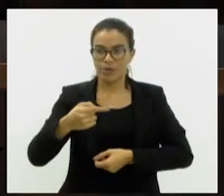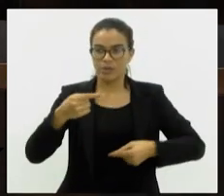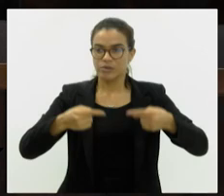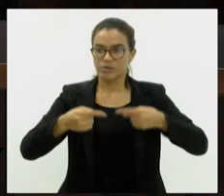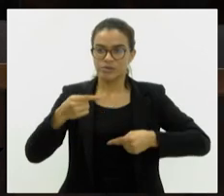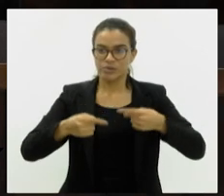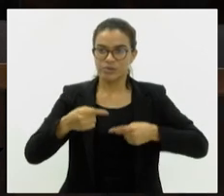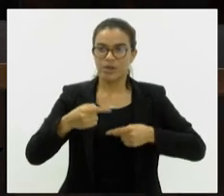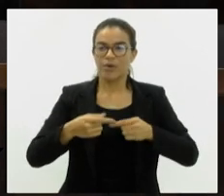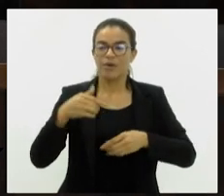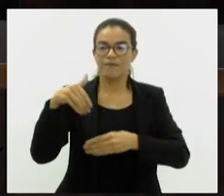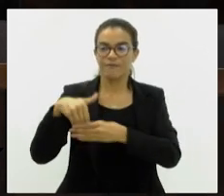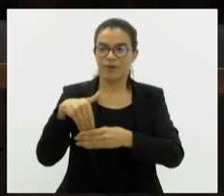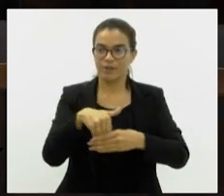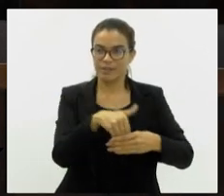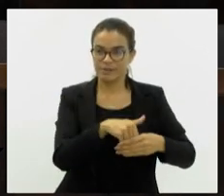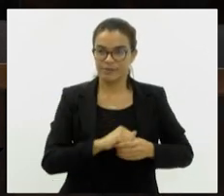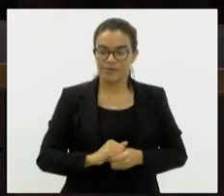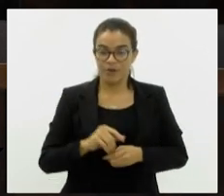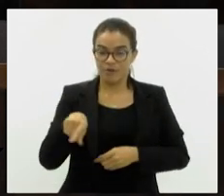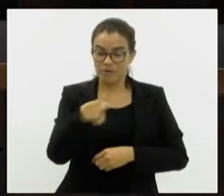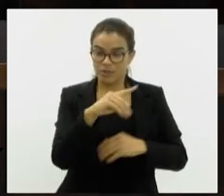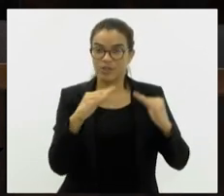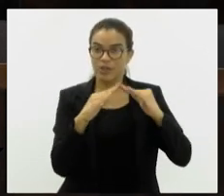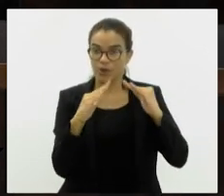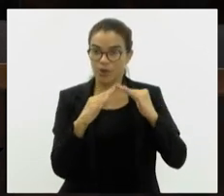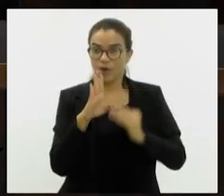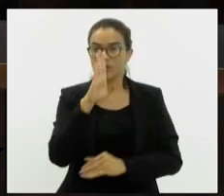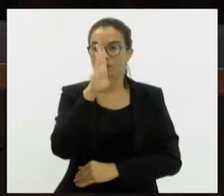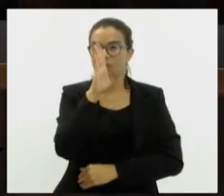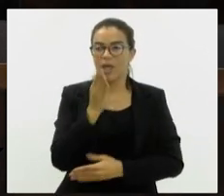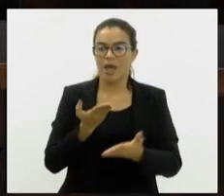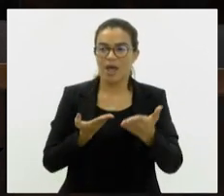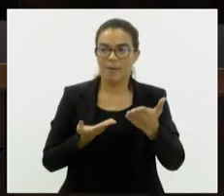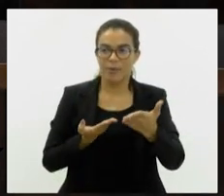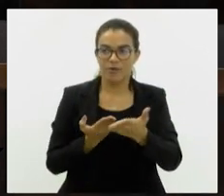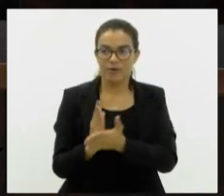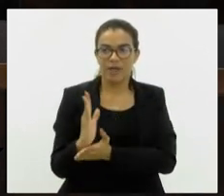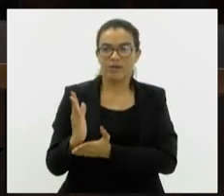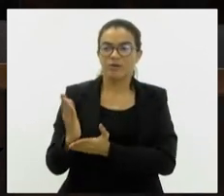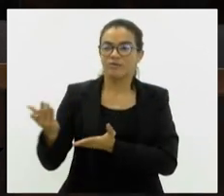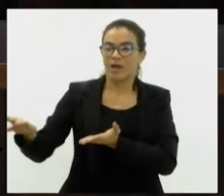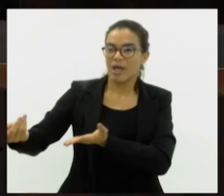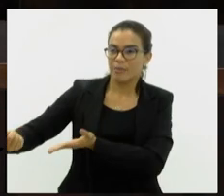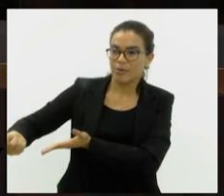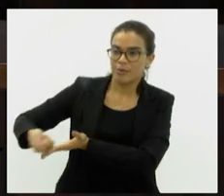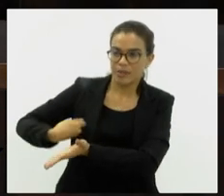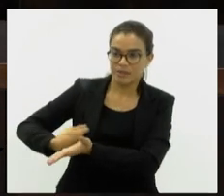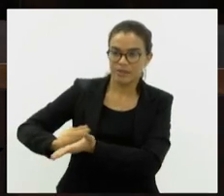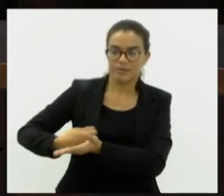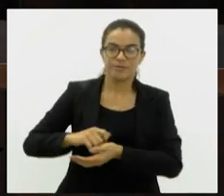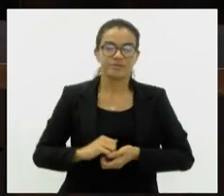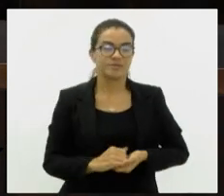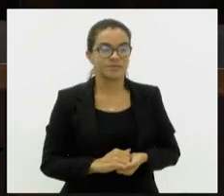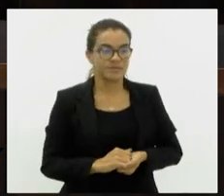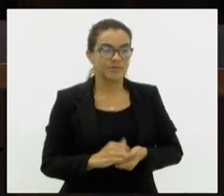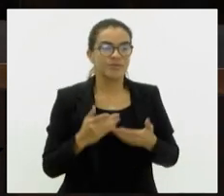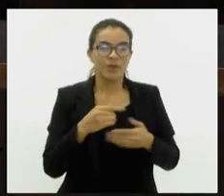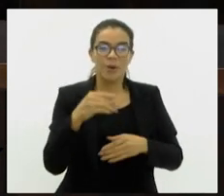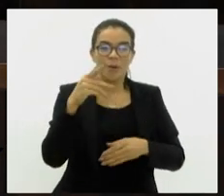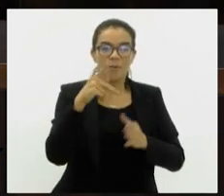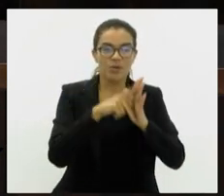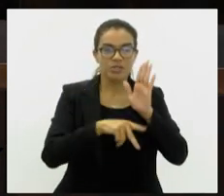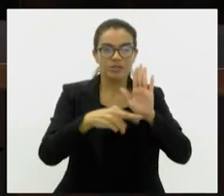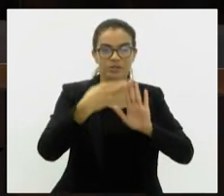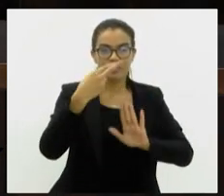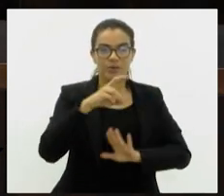queira discutir, em votação. Os senhores que aprovam, permaneçam como estão. Aprovado, vai a promulgação. Projeto